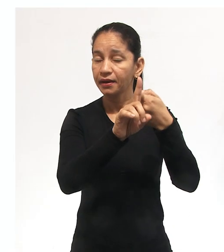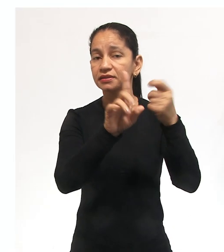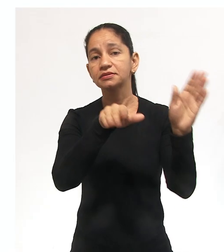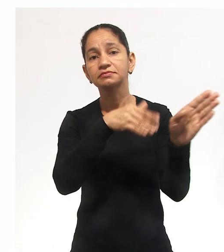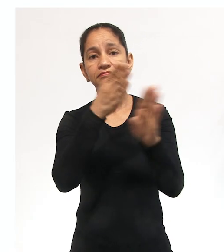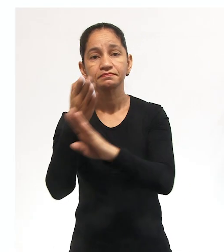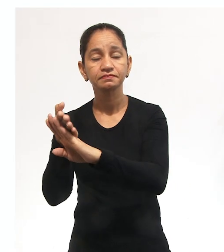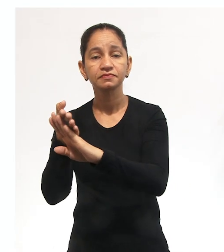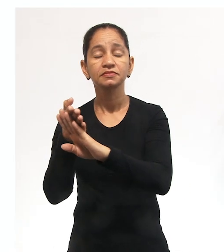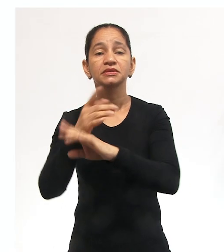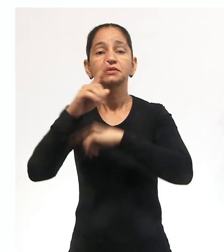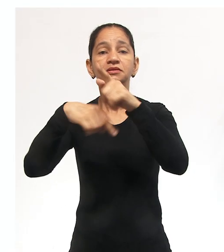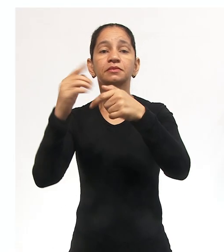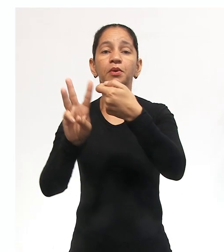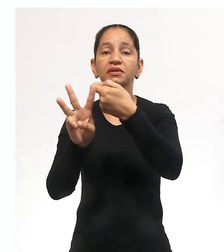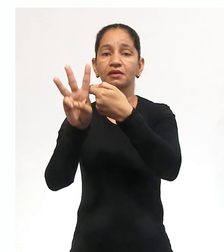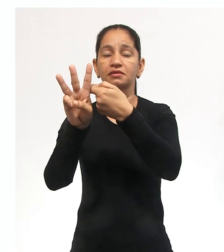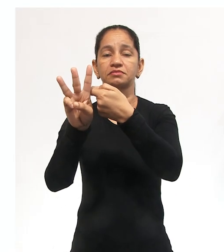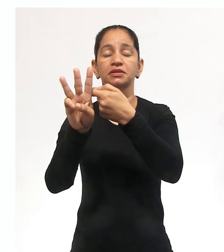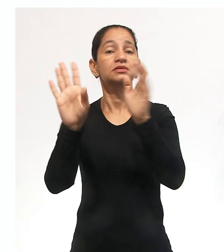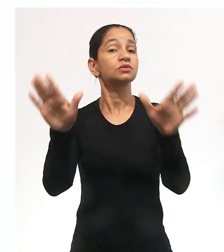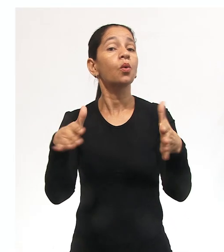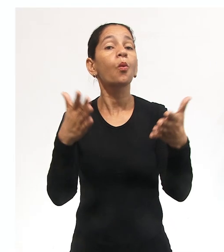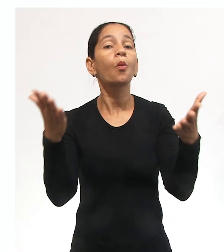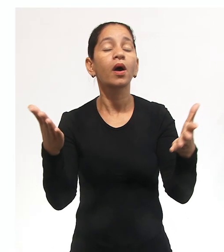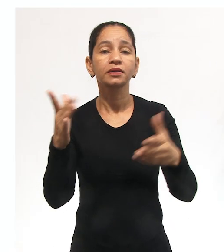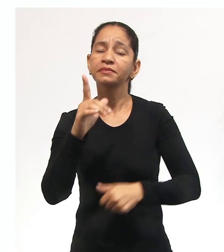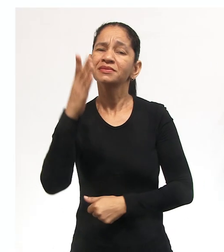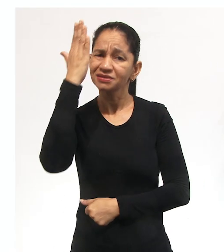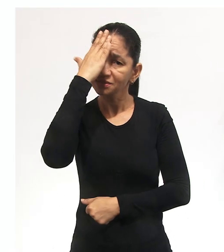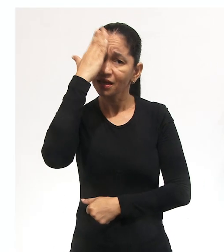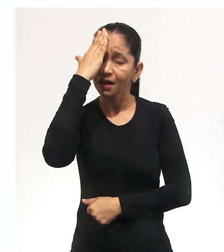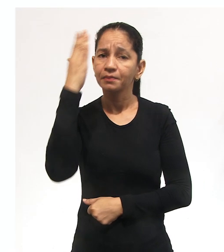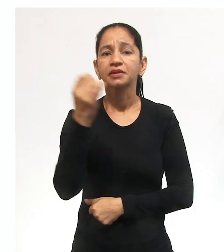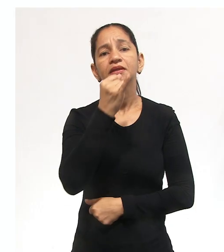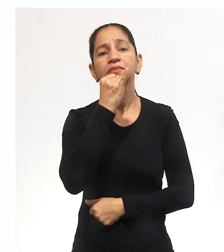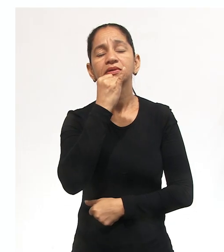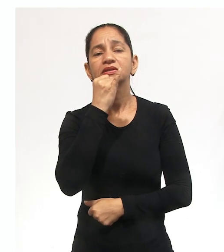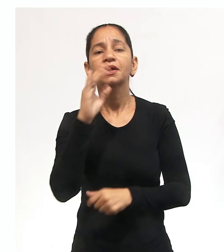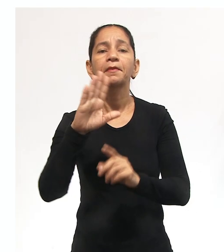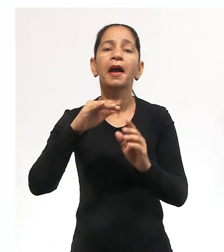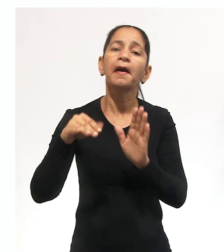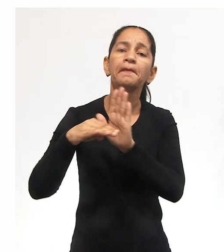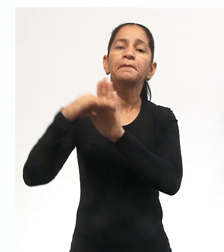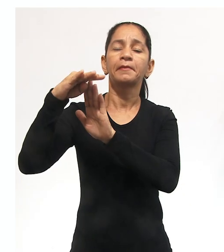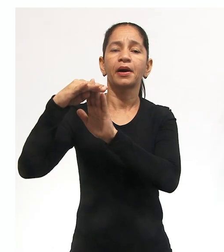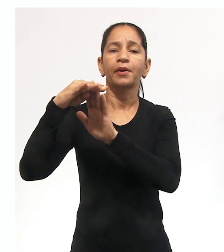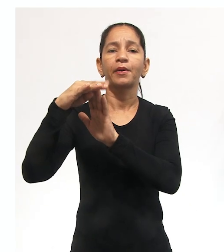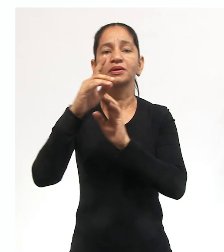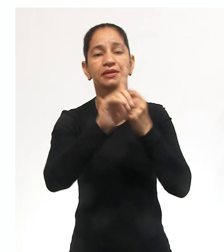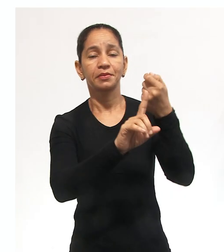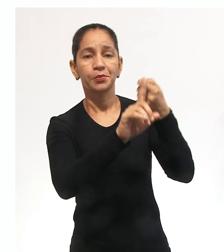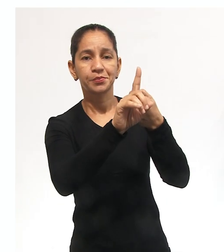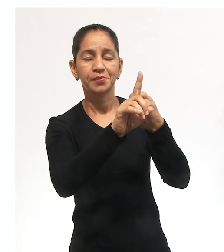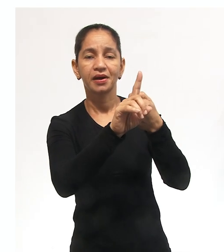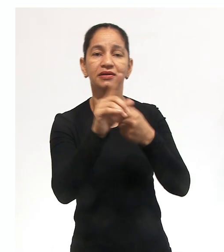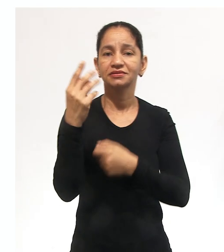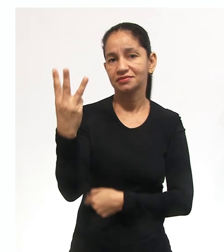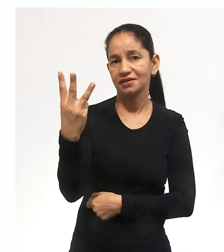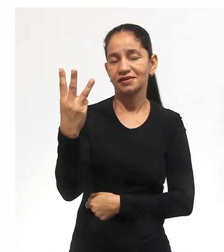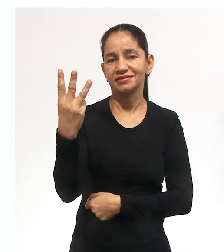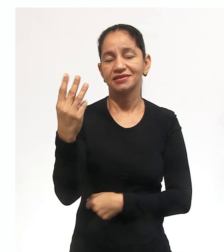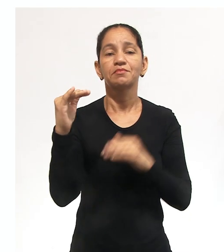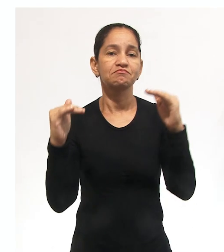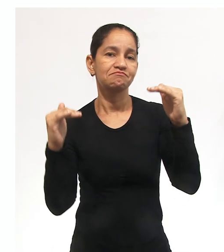e de trimestre, né? Então, a gente sabe que o trimestre é uma unidade maior do que a unidade de tempo